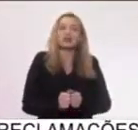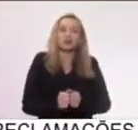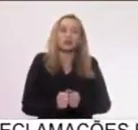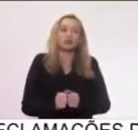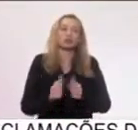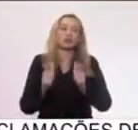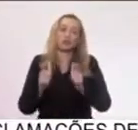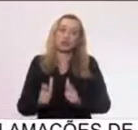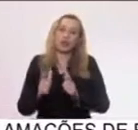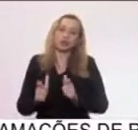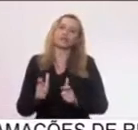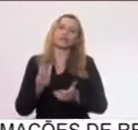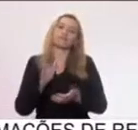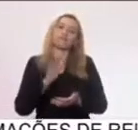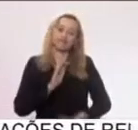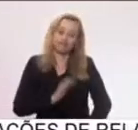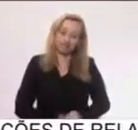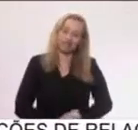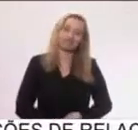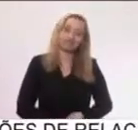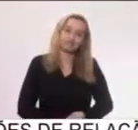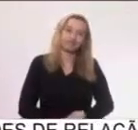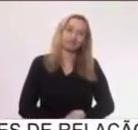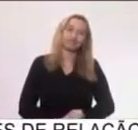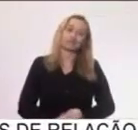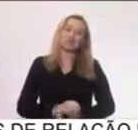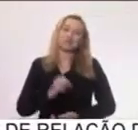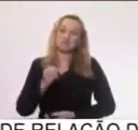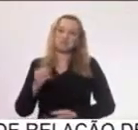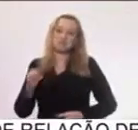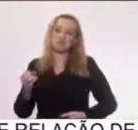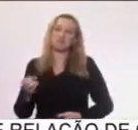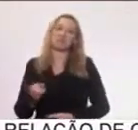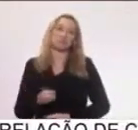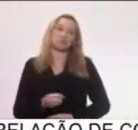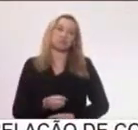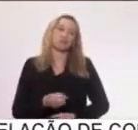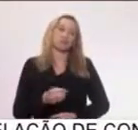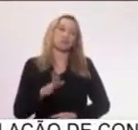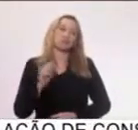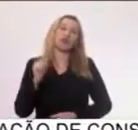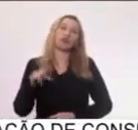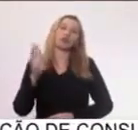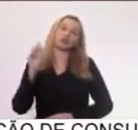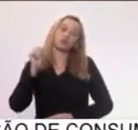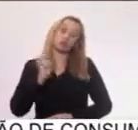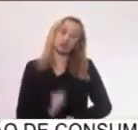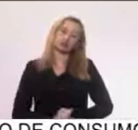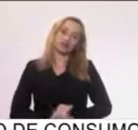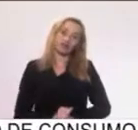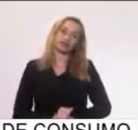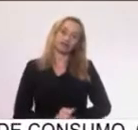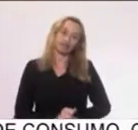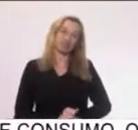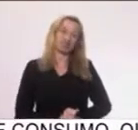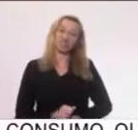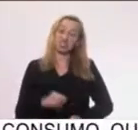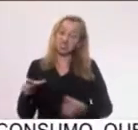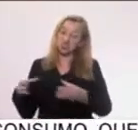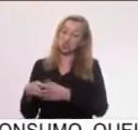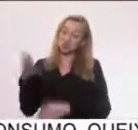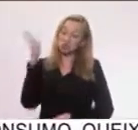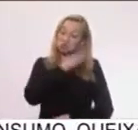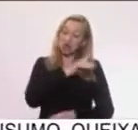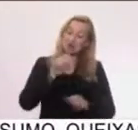higienizar toda essa balbúrdia, para não dizer outros termos, que essa turma do mal e